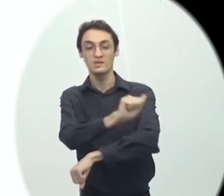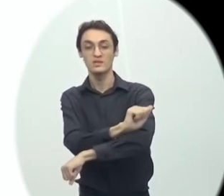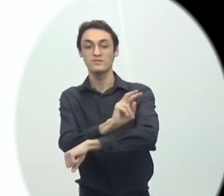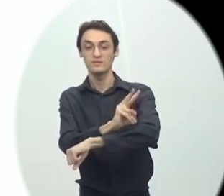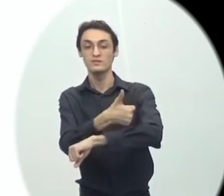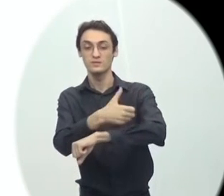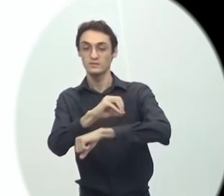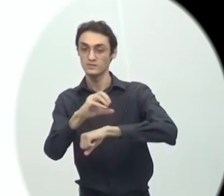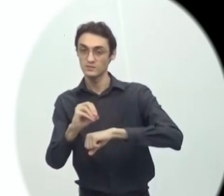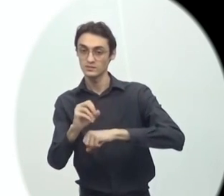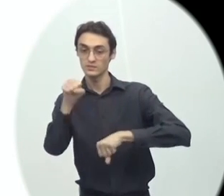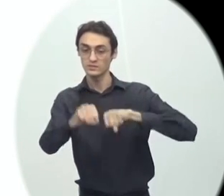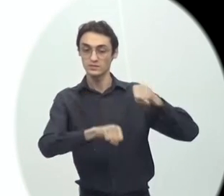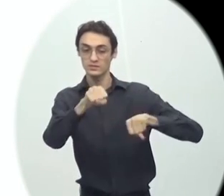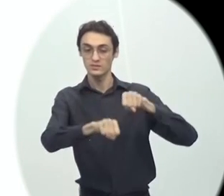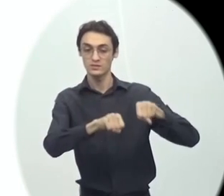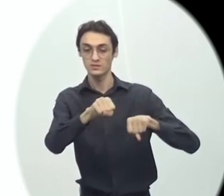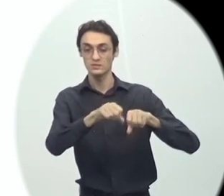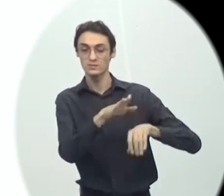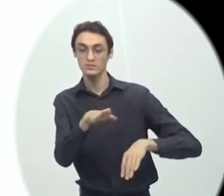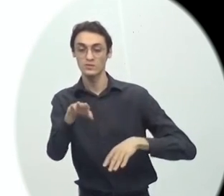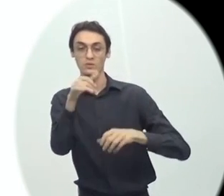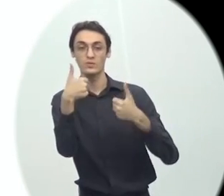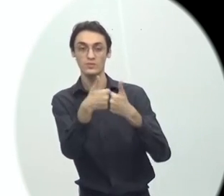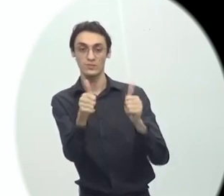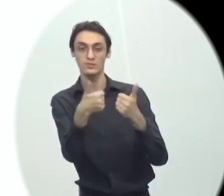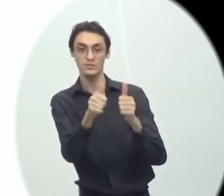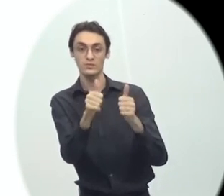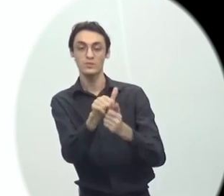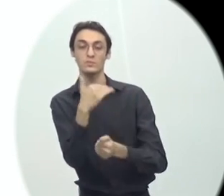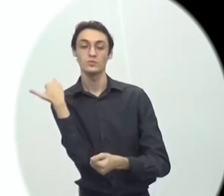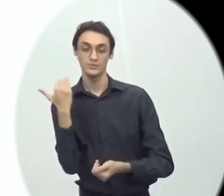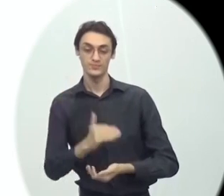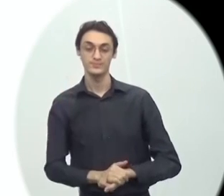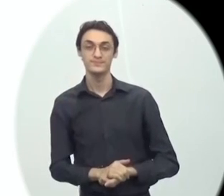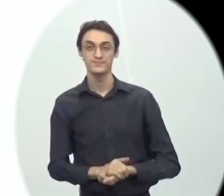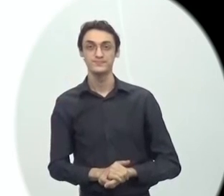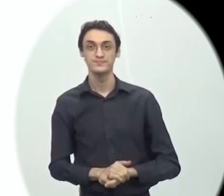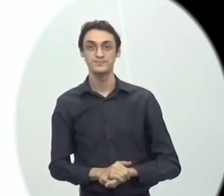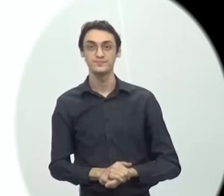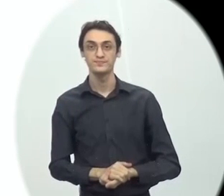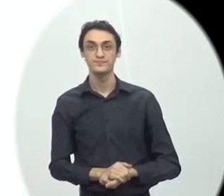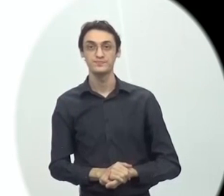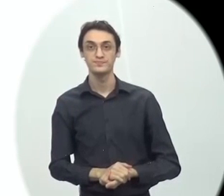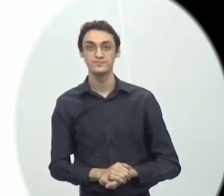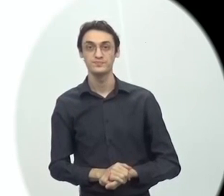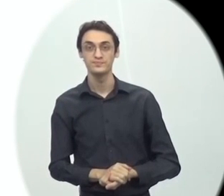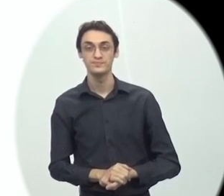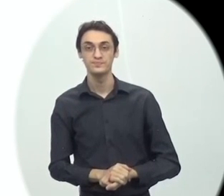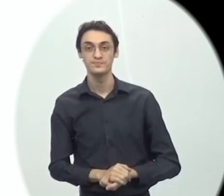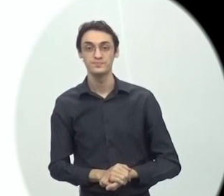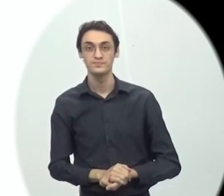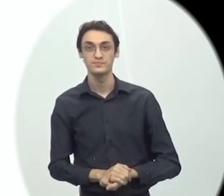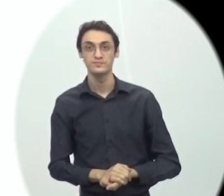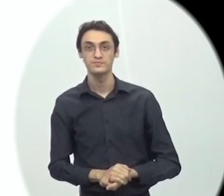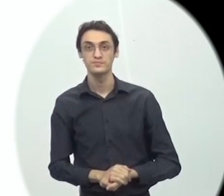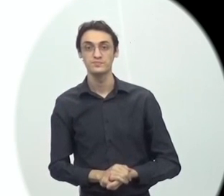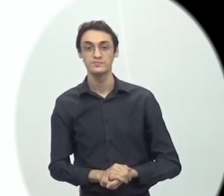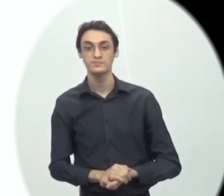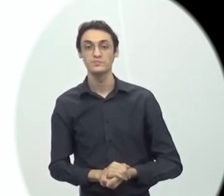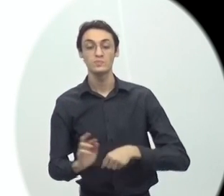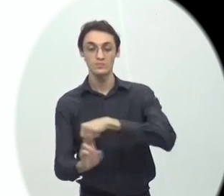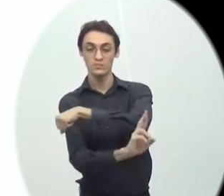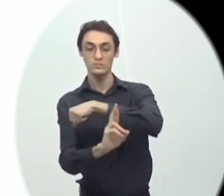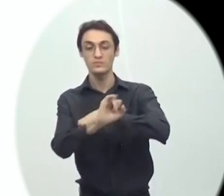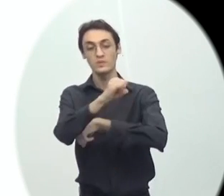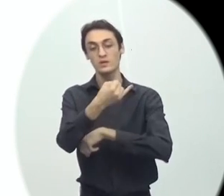ciclista acabou invadindo a pista do ônibus, infelizmente veio a falecer. Ali, na chegada da Jorge Lacerda, no bairro